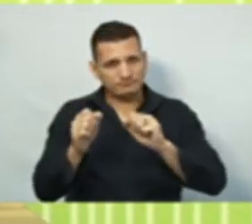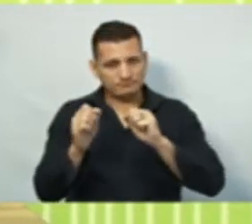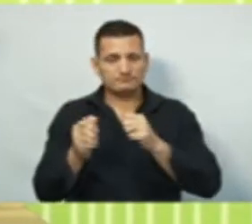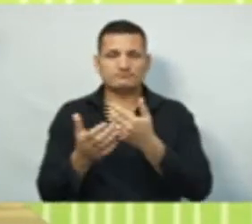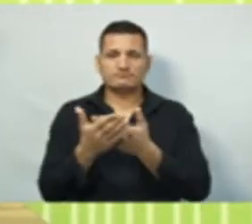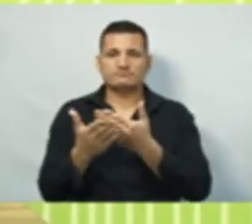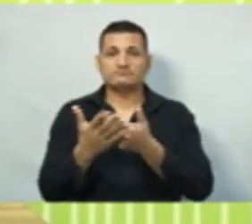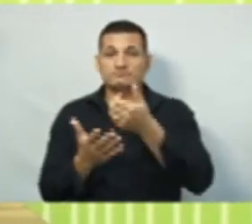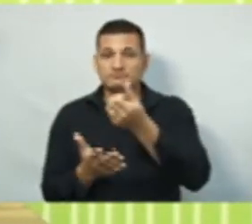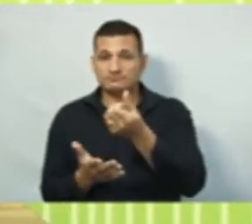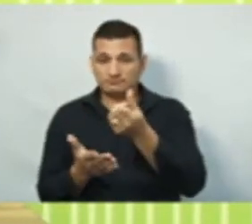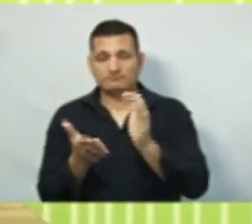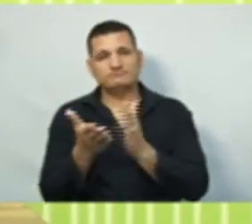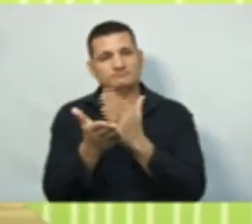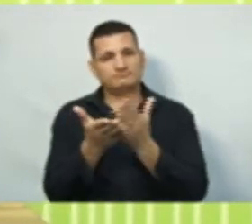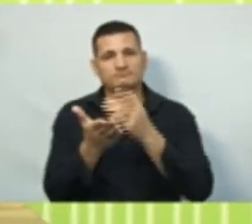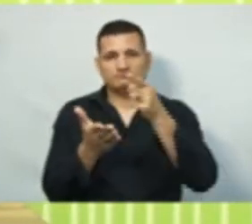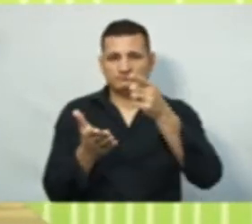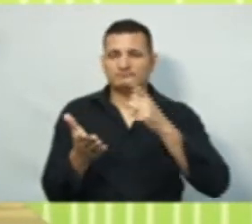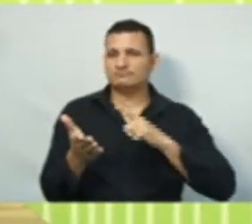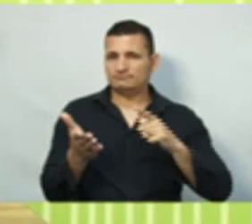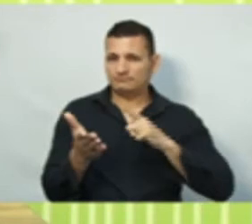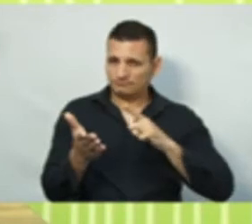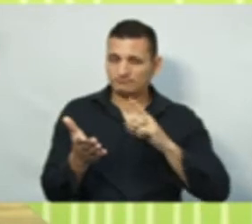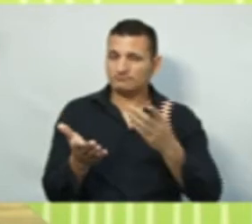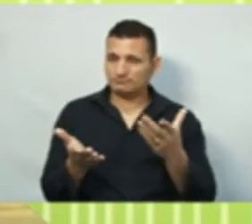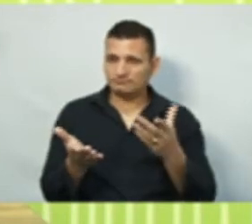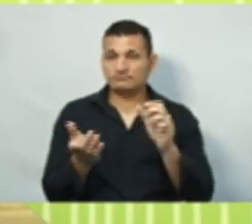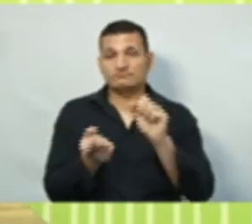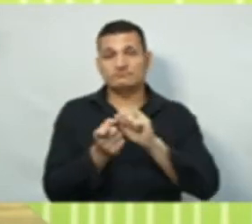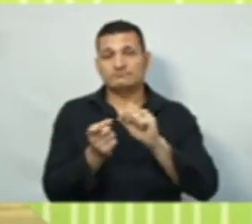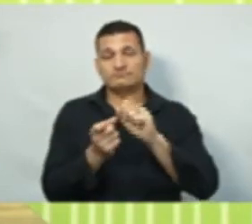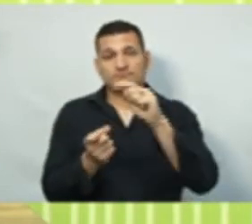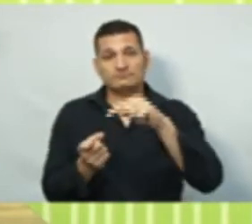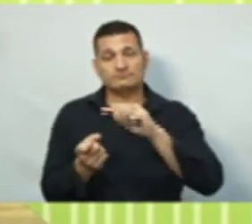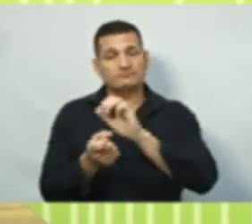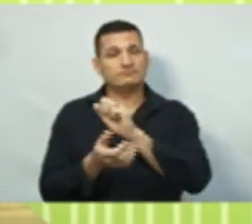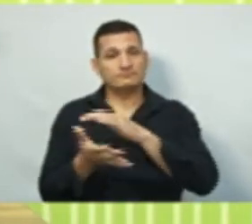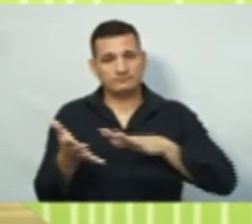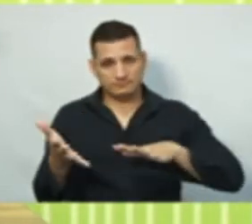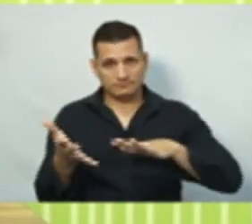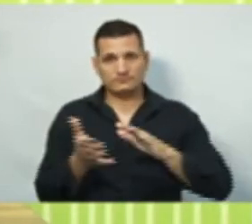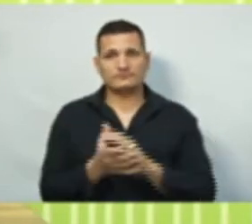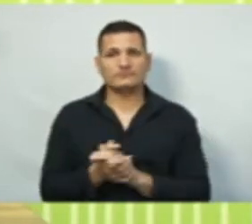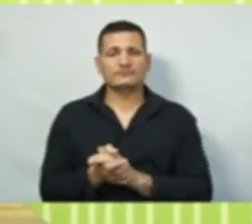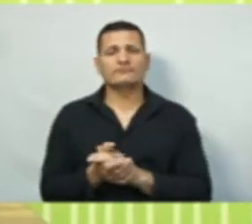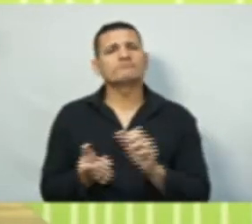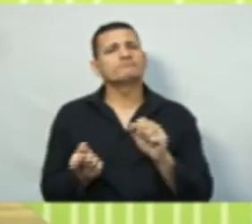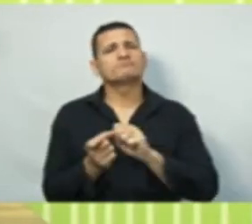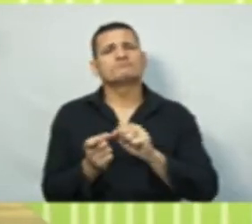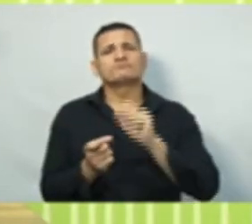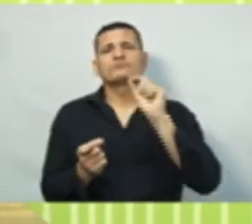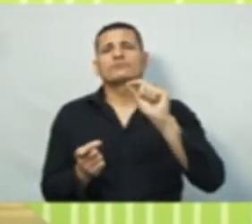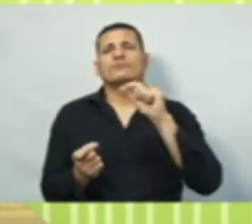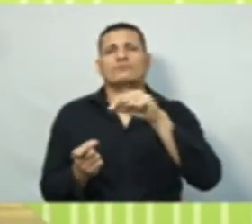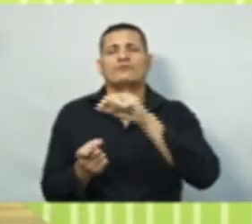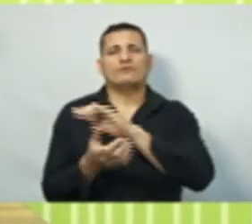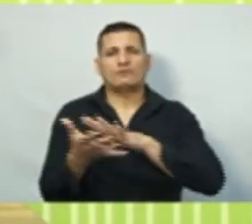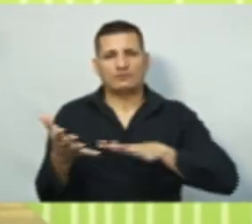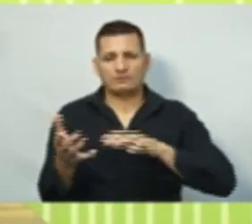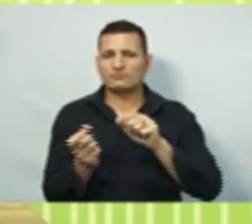caderno da disciplina que vocês têm para a realização dessa atividade. O que é para ser feito nessa